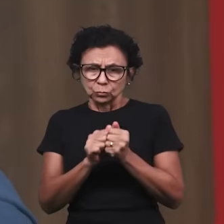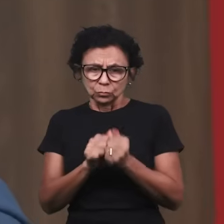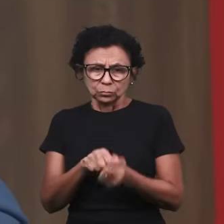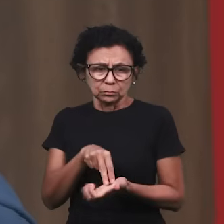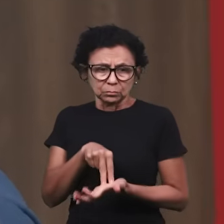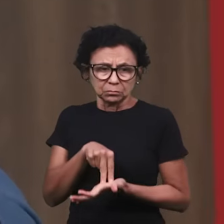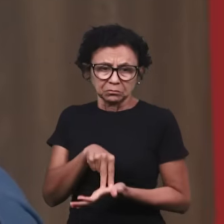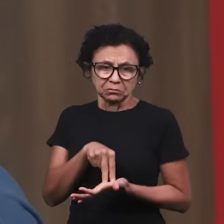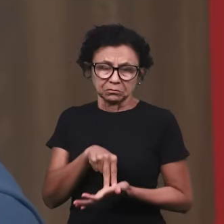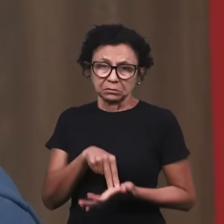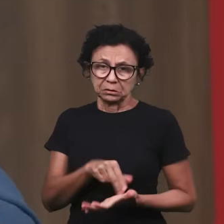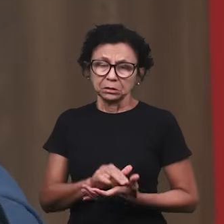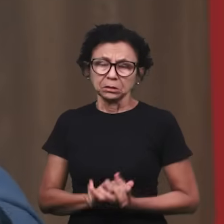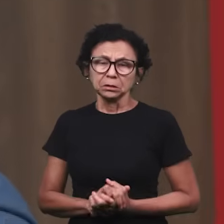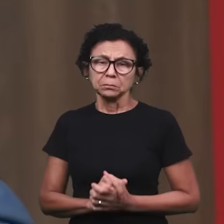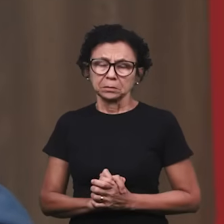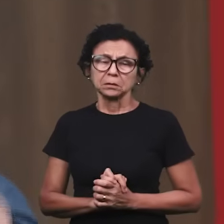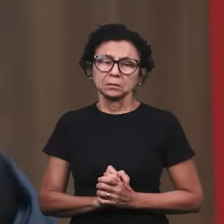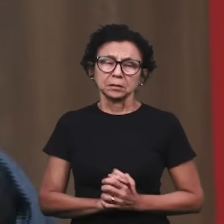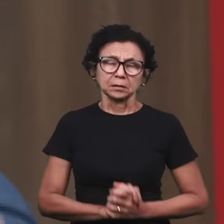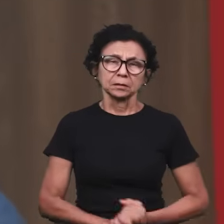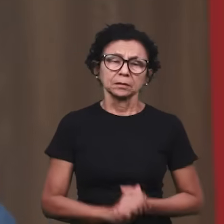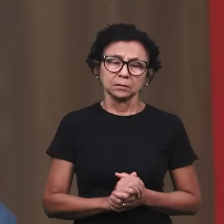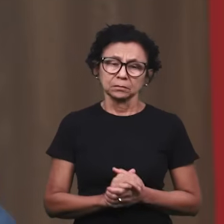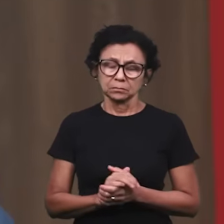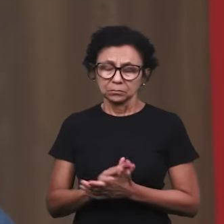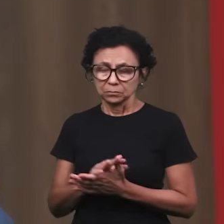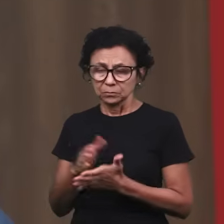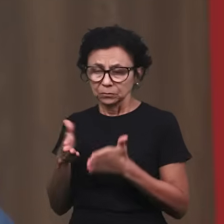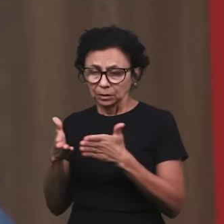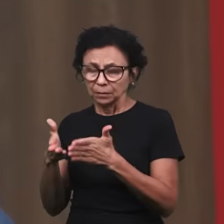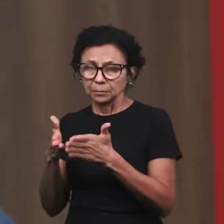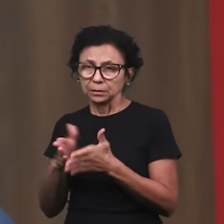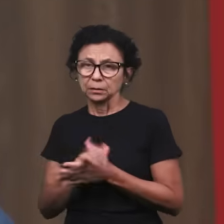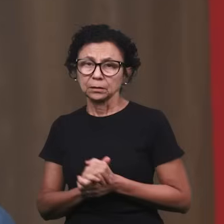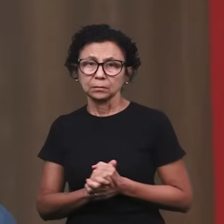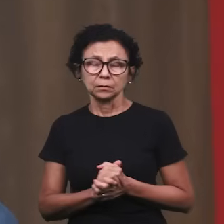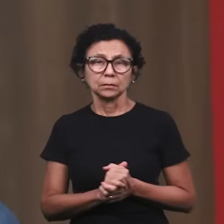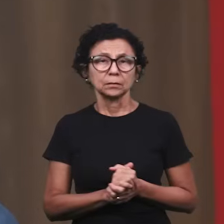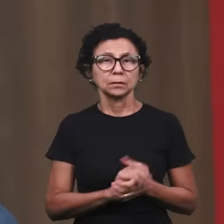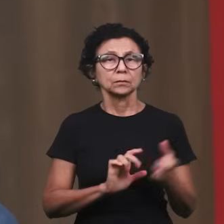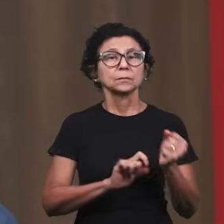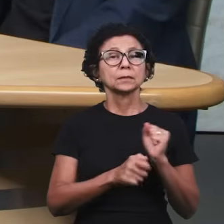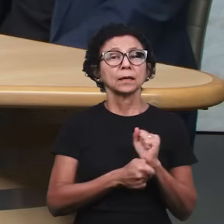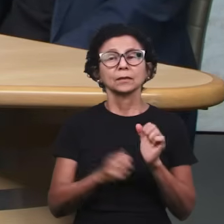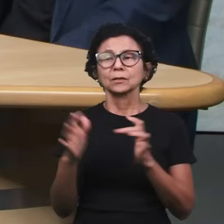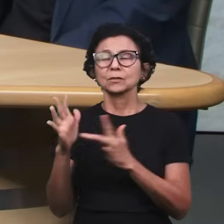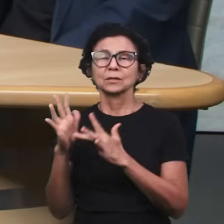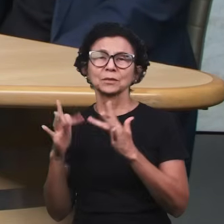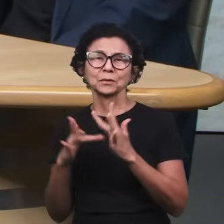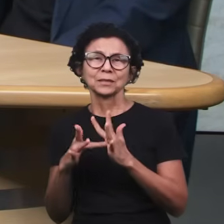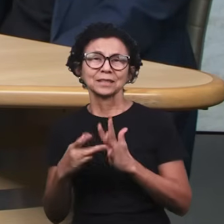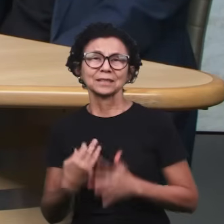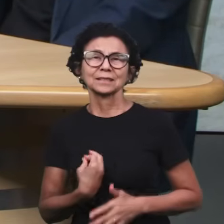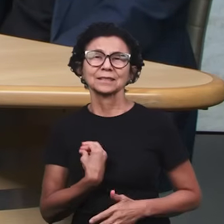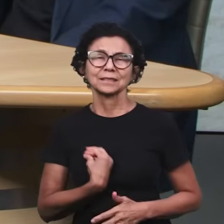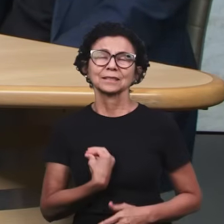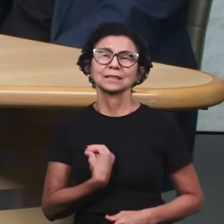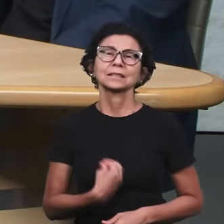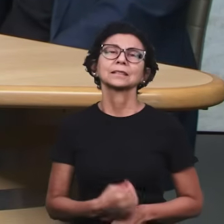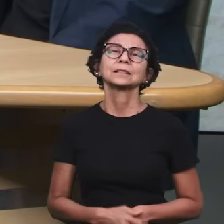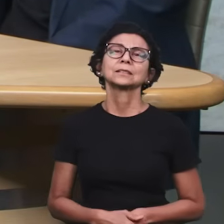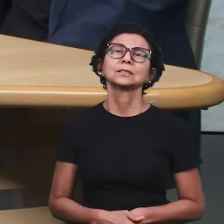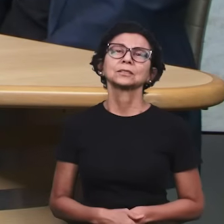juntos, firmes, honrando, caminhando, é porque tem um mistério ali, Jesus está presente, não é? E Guilherme usou uma expressão